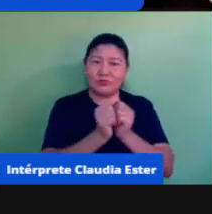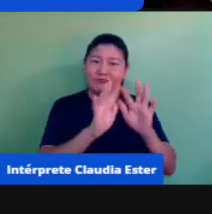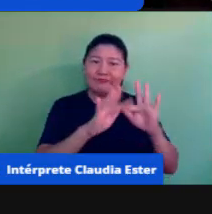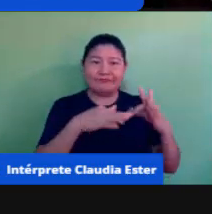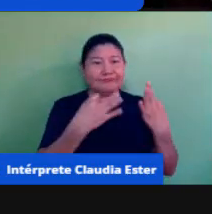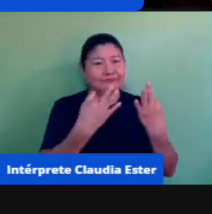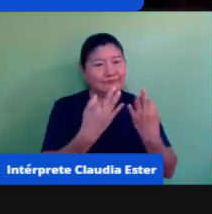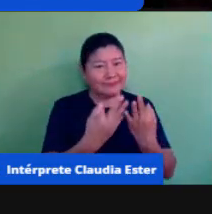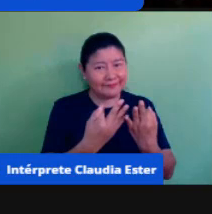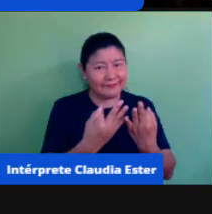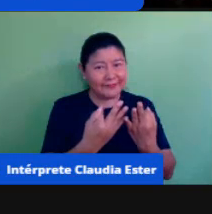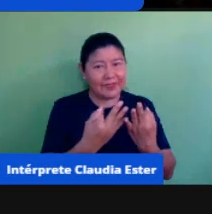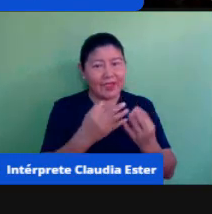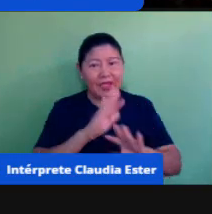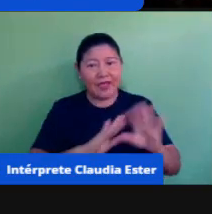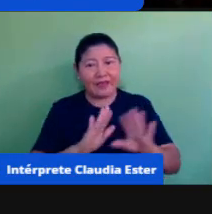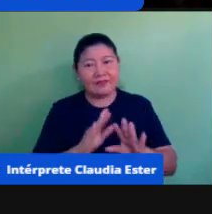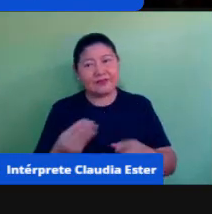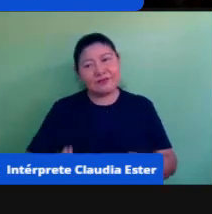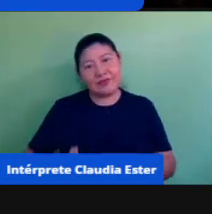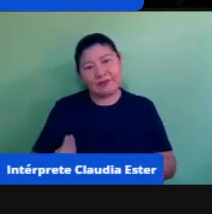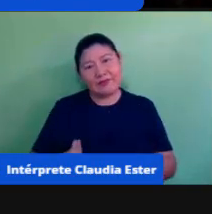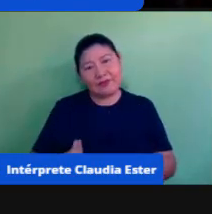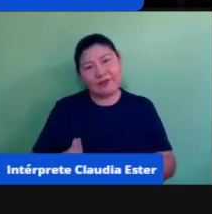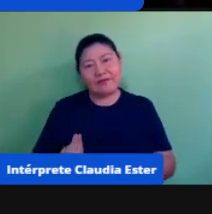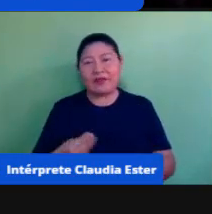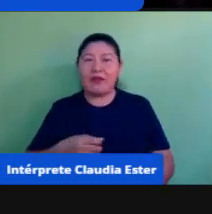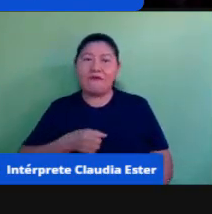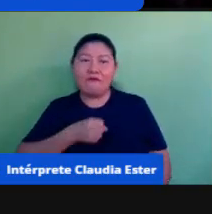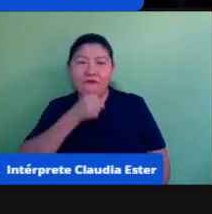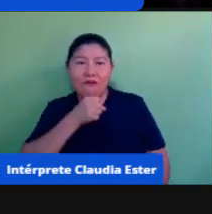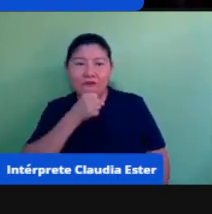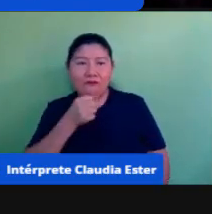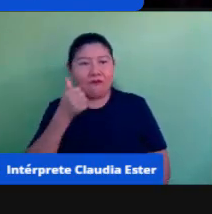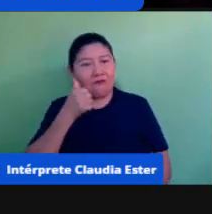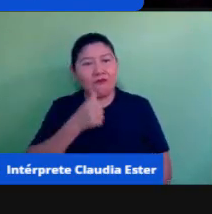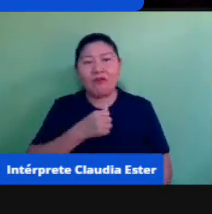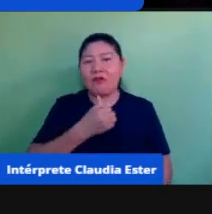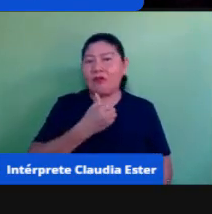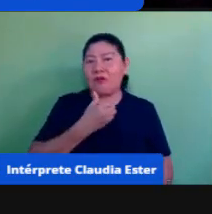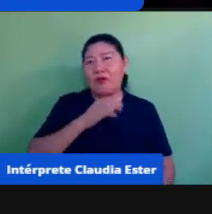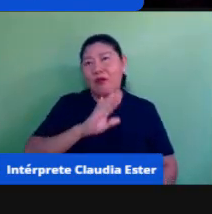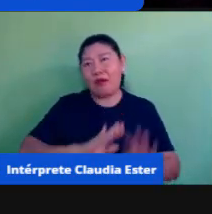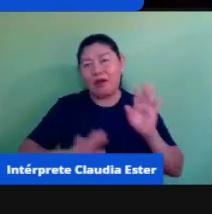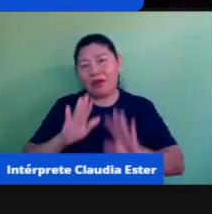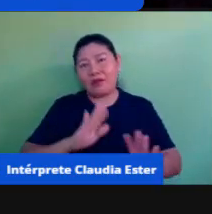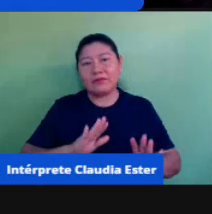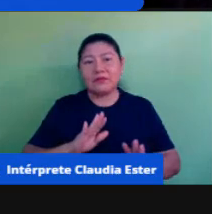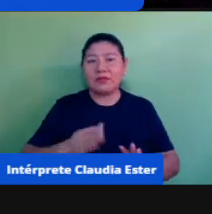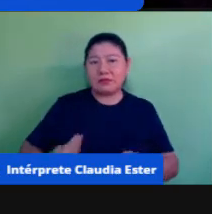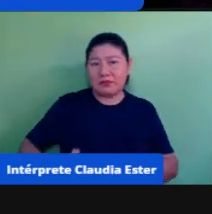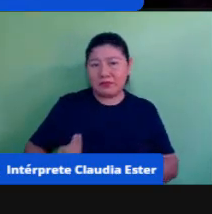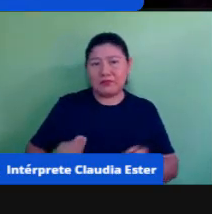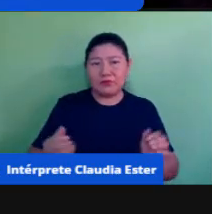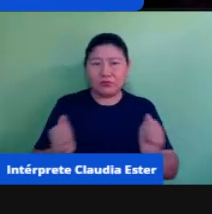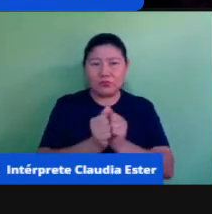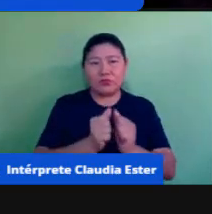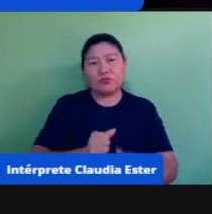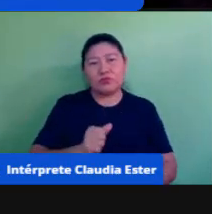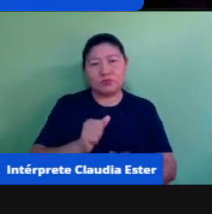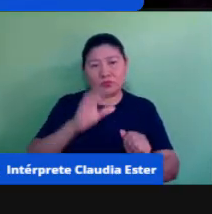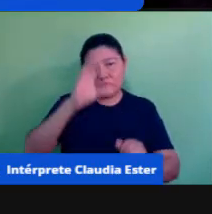posso dizer a maioria. Não moram com seus pais, moram com avós, moram com tios e assim sucessivamente. Então,